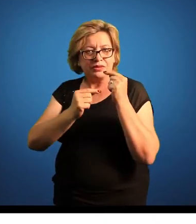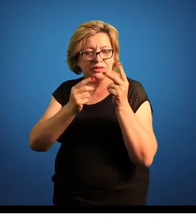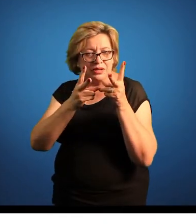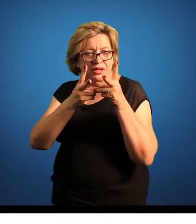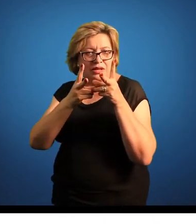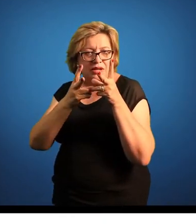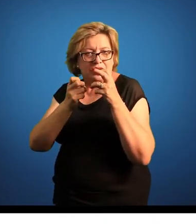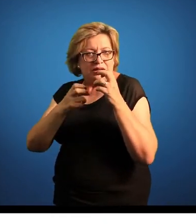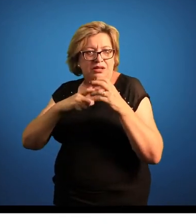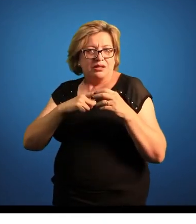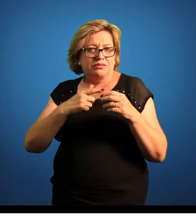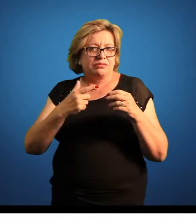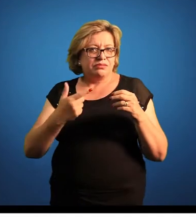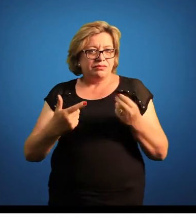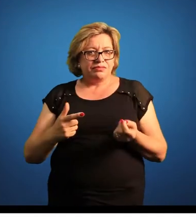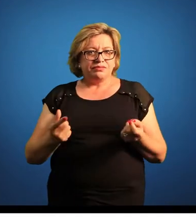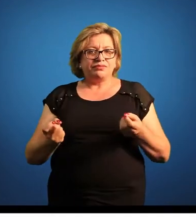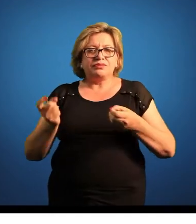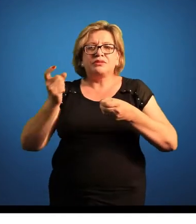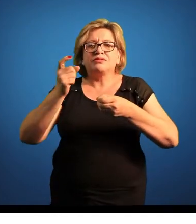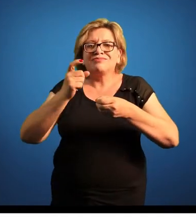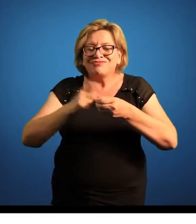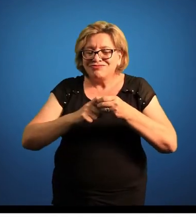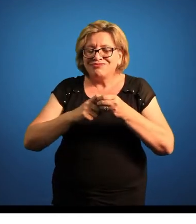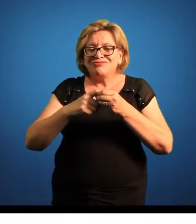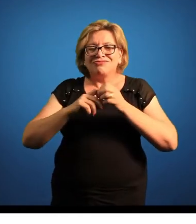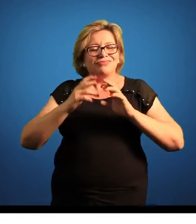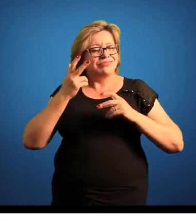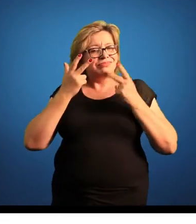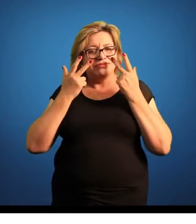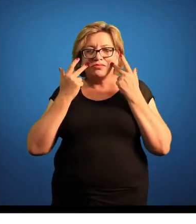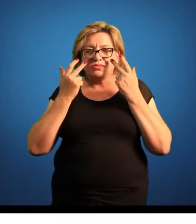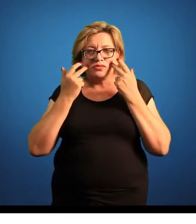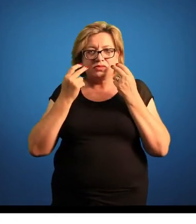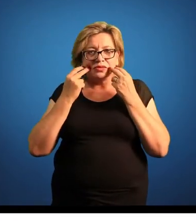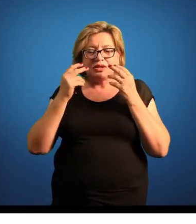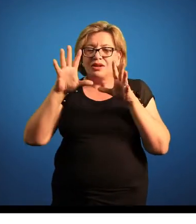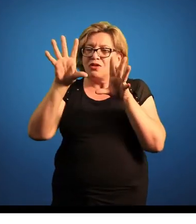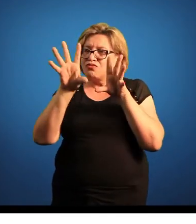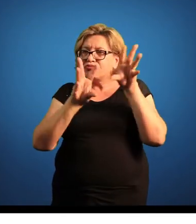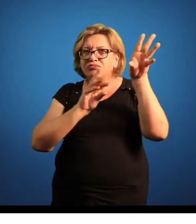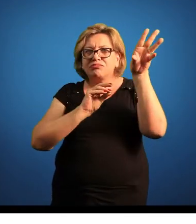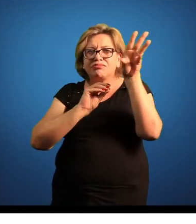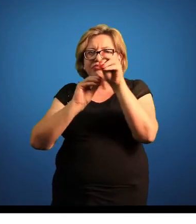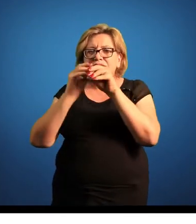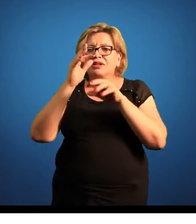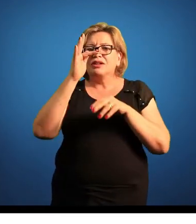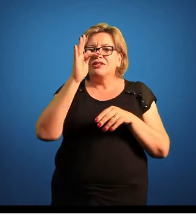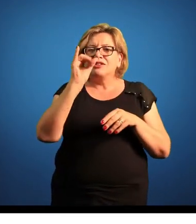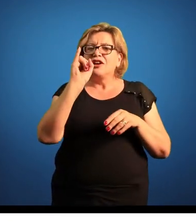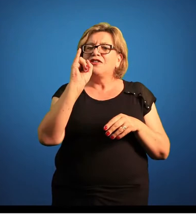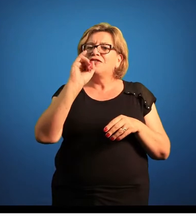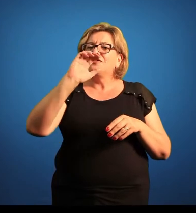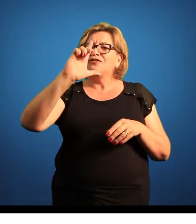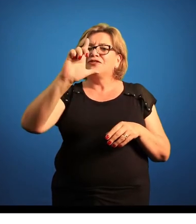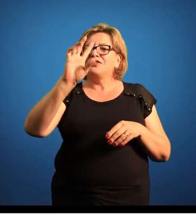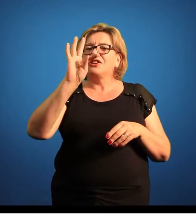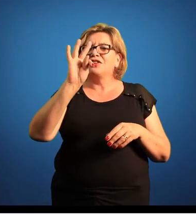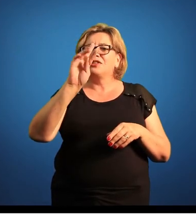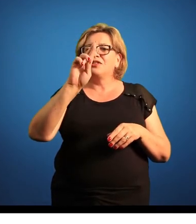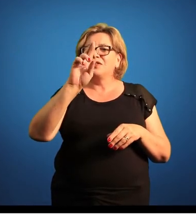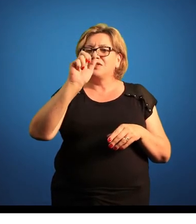tem nada demais, ele retorna sua posição normal de animal filtrador, né? Capturando partículas alimentares aí na superfície